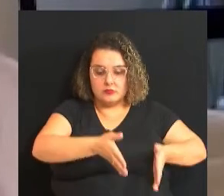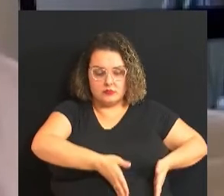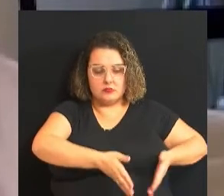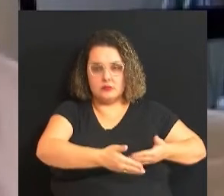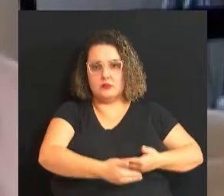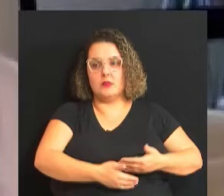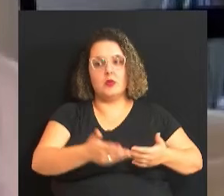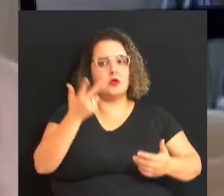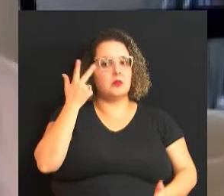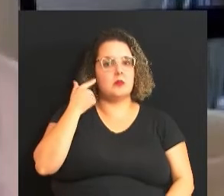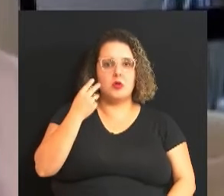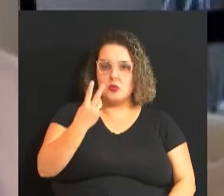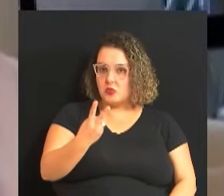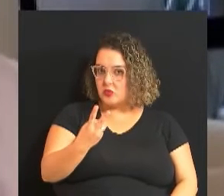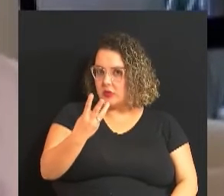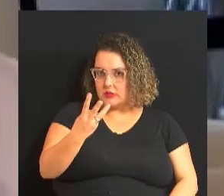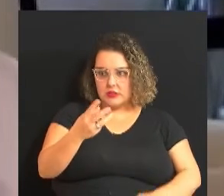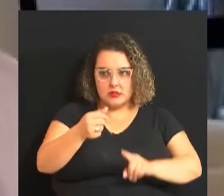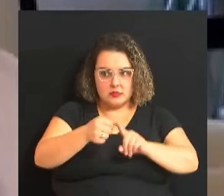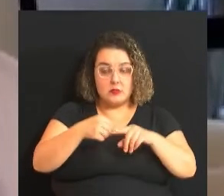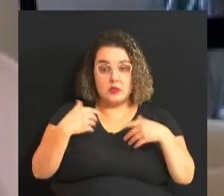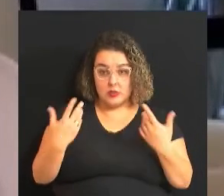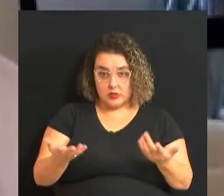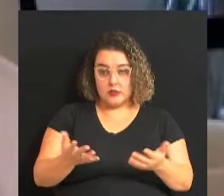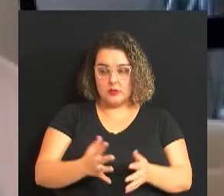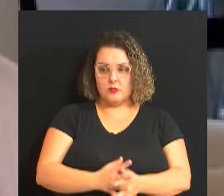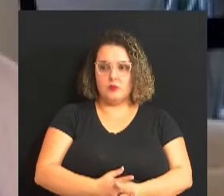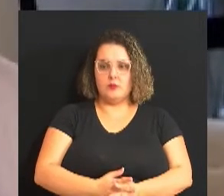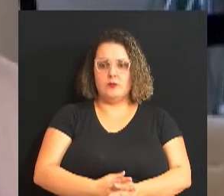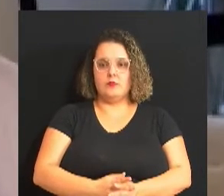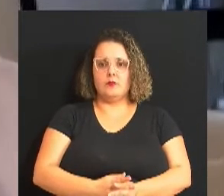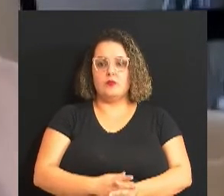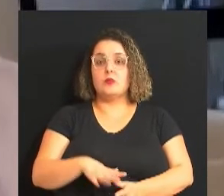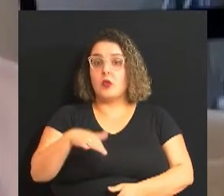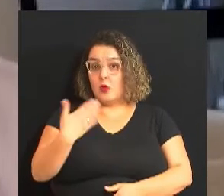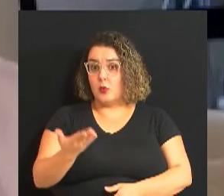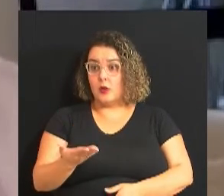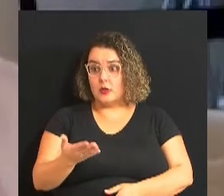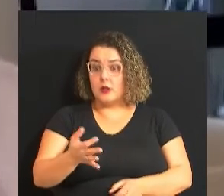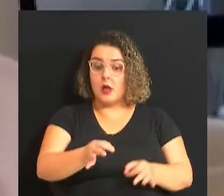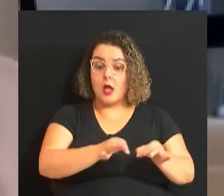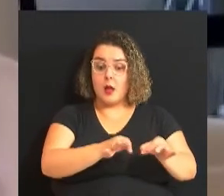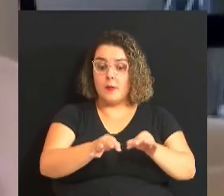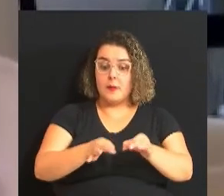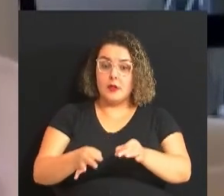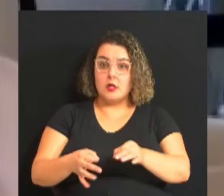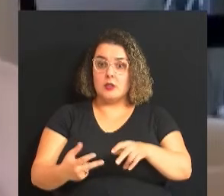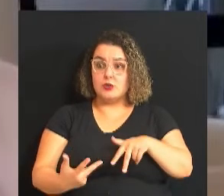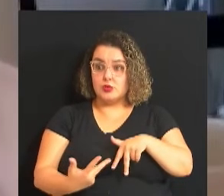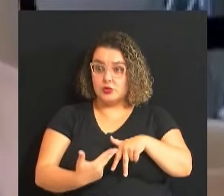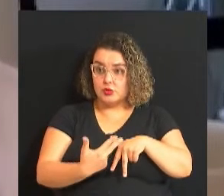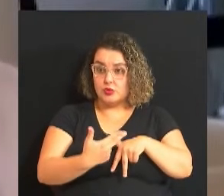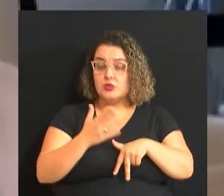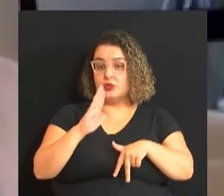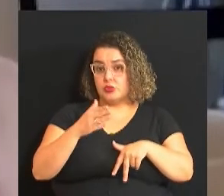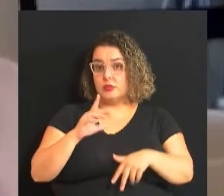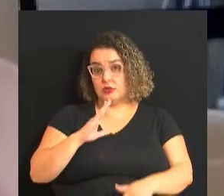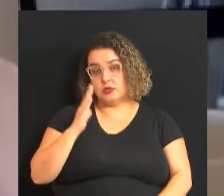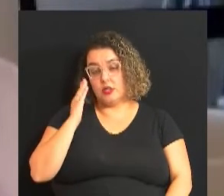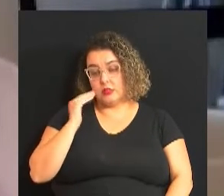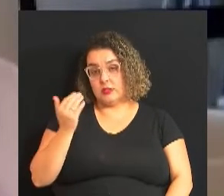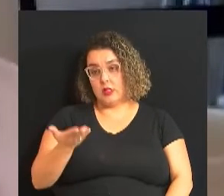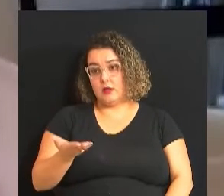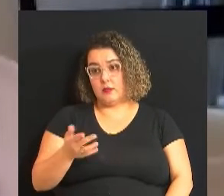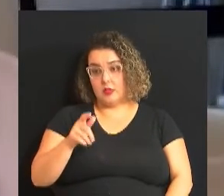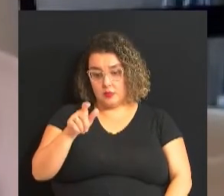Geralmente 2, 3 meses. Então, de antemão, quando você está planejando a cirurgia, você já sabe que a pessoa